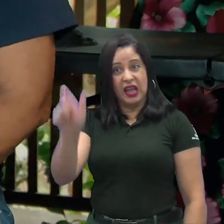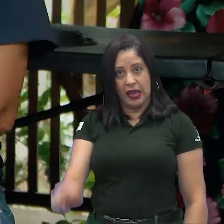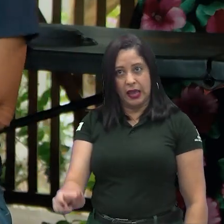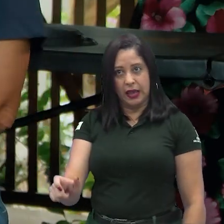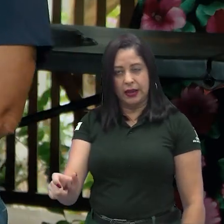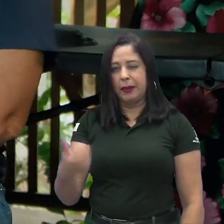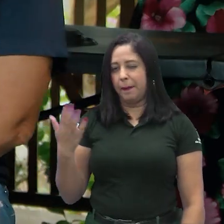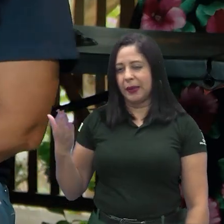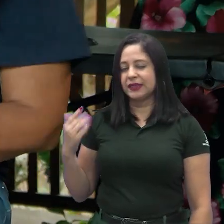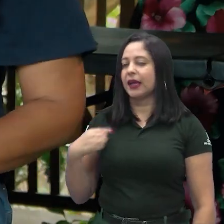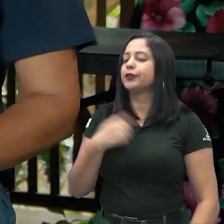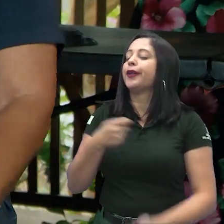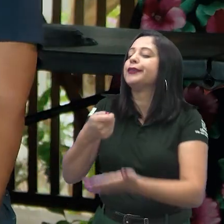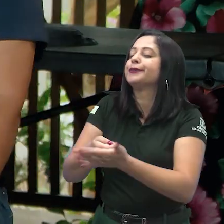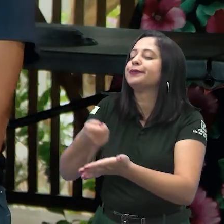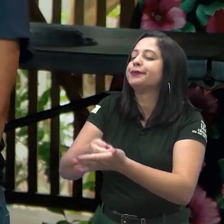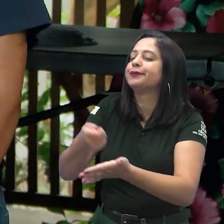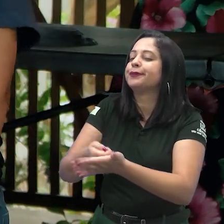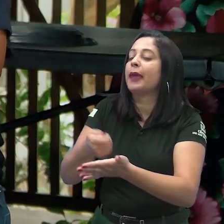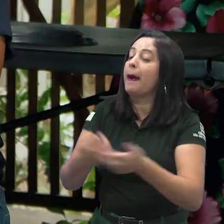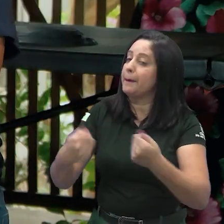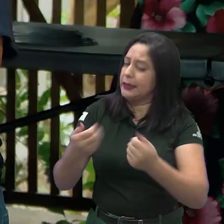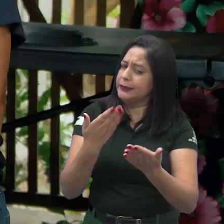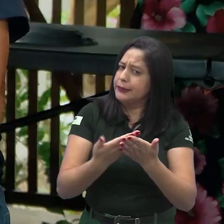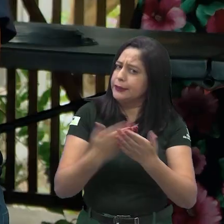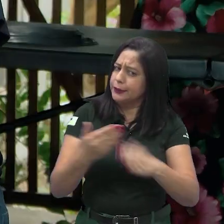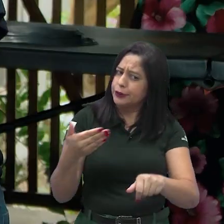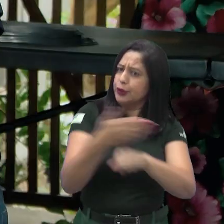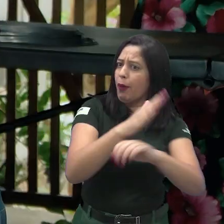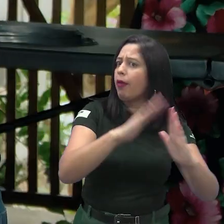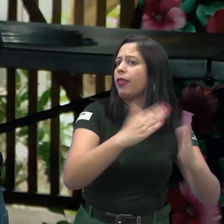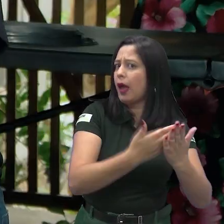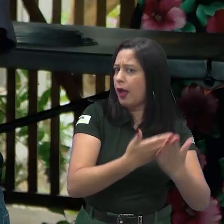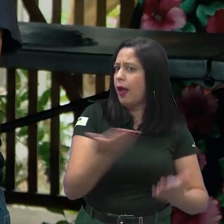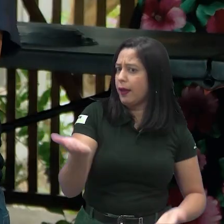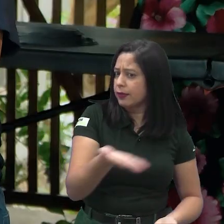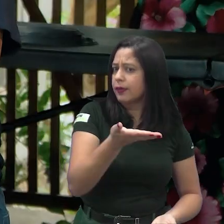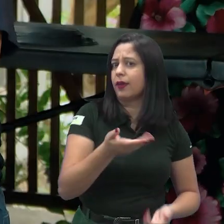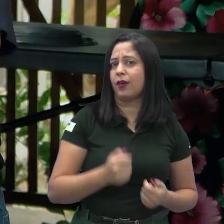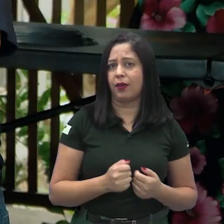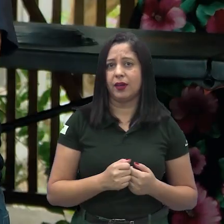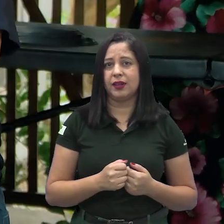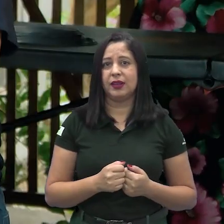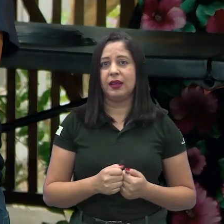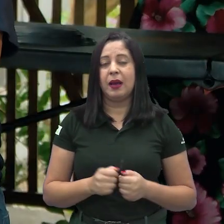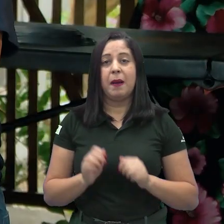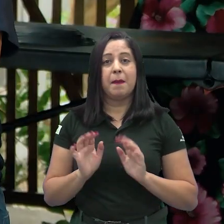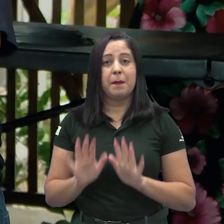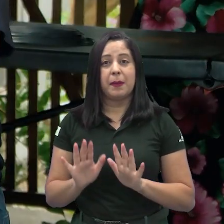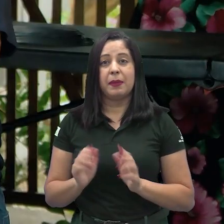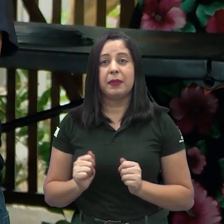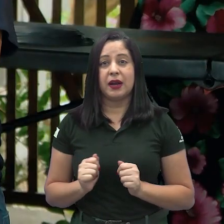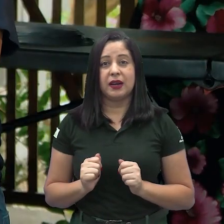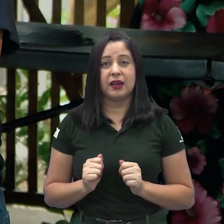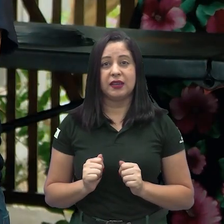gente pegava muito no pé dele, com relação a estudo, escola. Sem